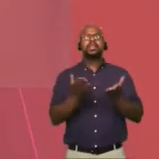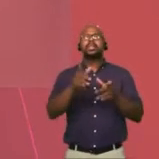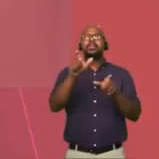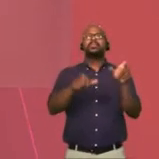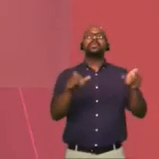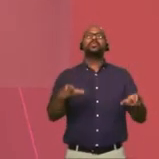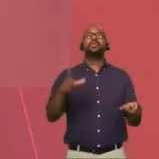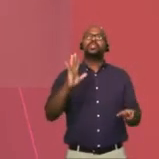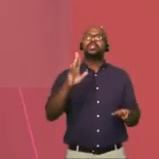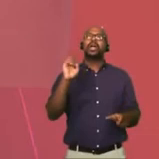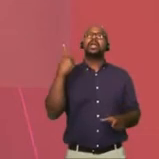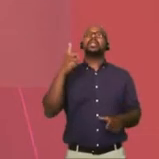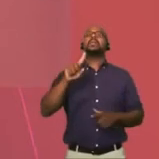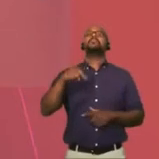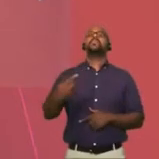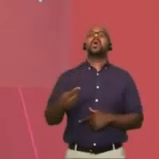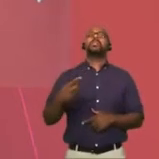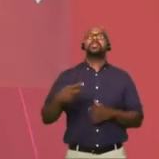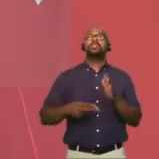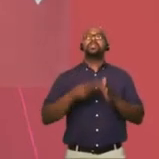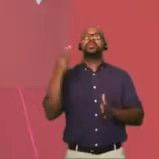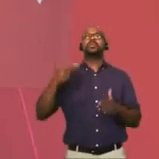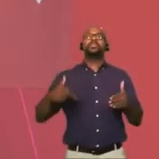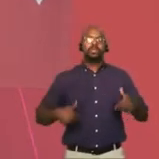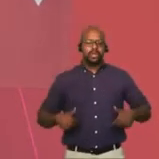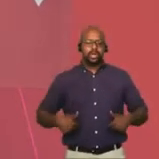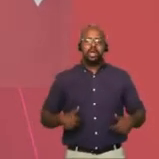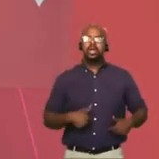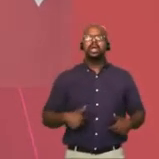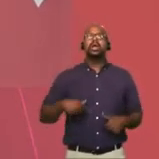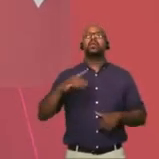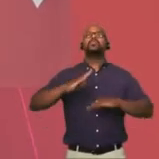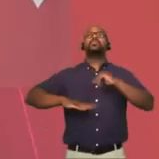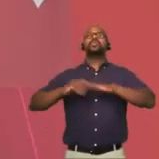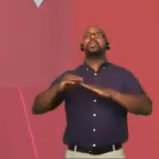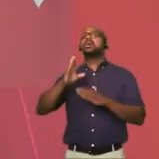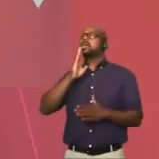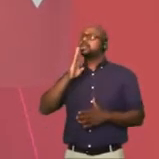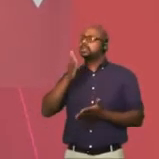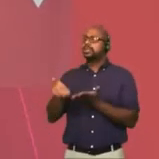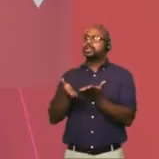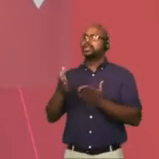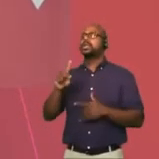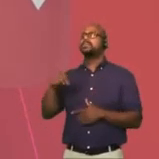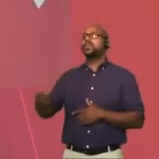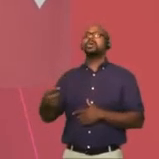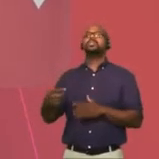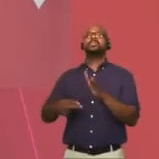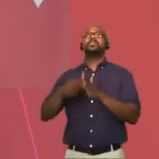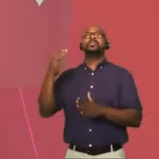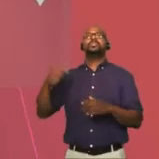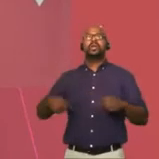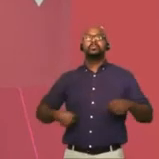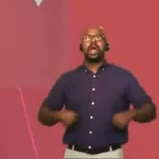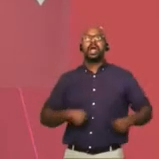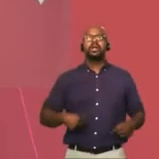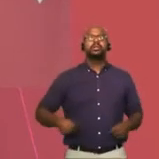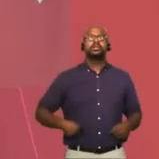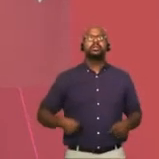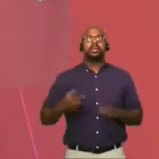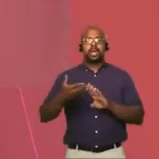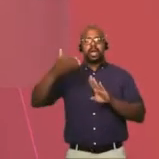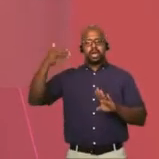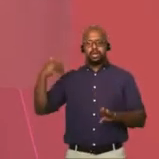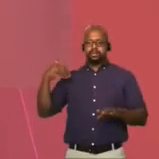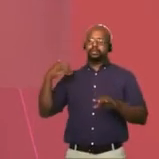pessoas que fizeram pós cirurgia bariátrica Qual é o profissional de educação física que sabe atender paz cirurgia bariátrica está